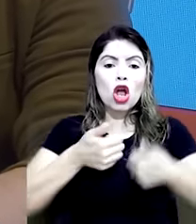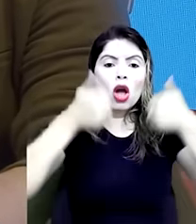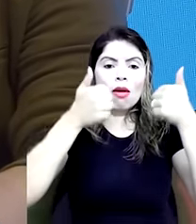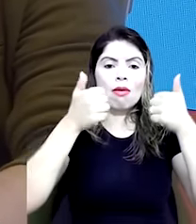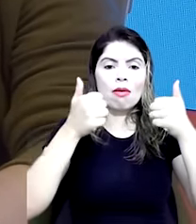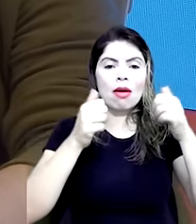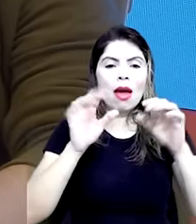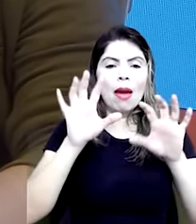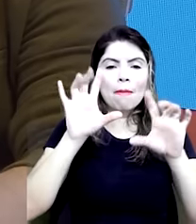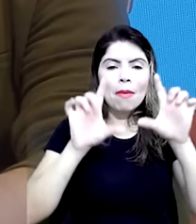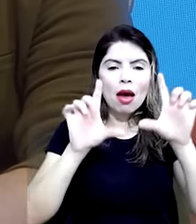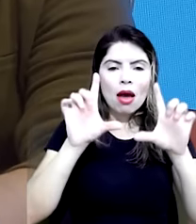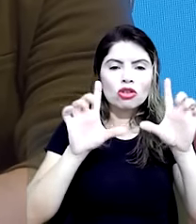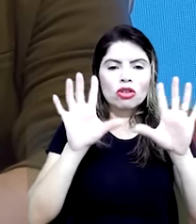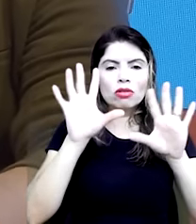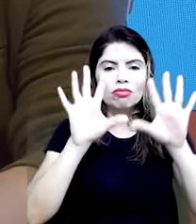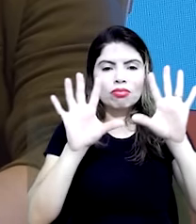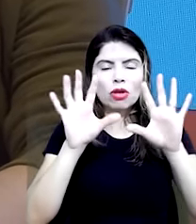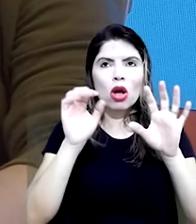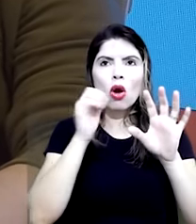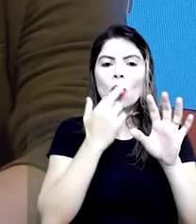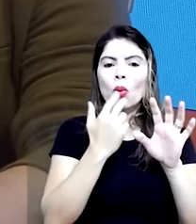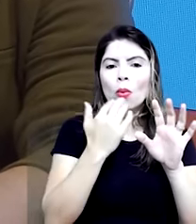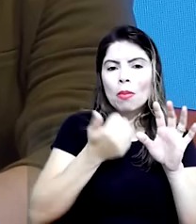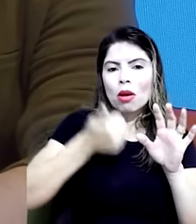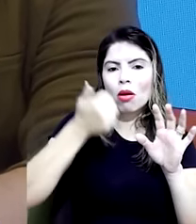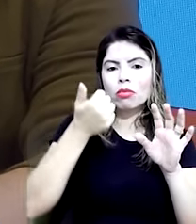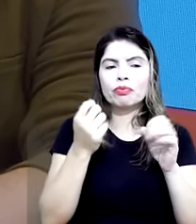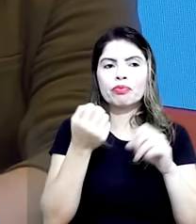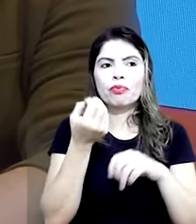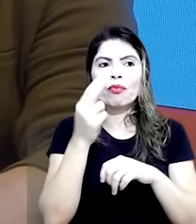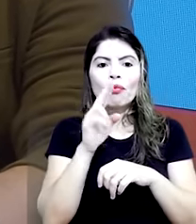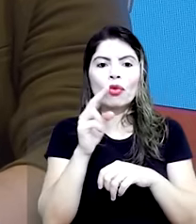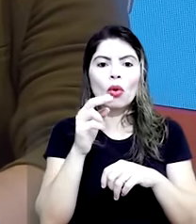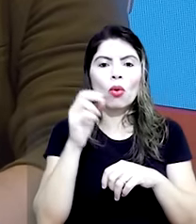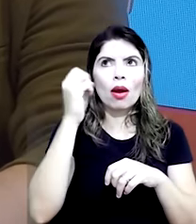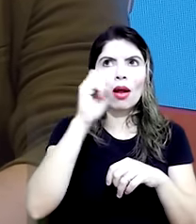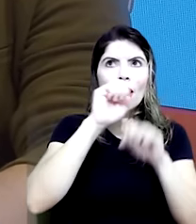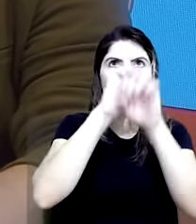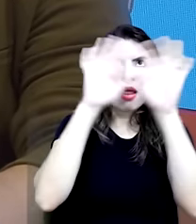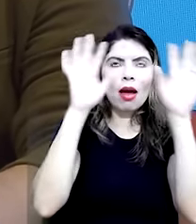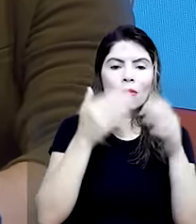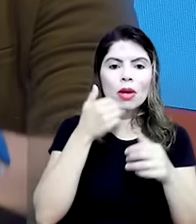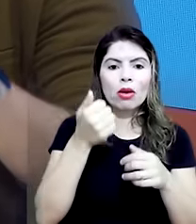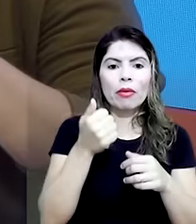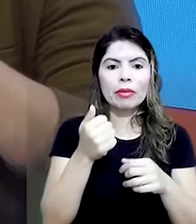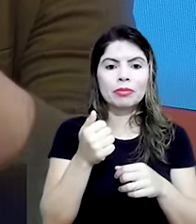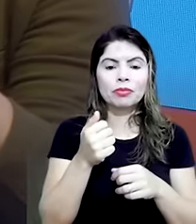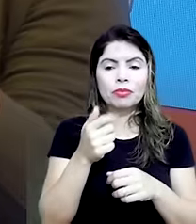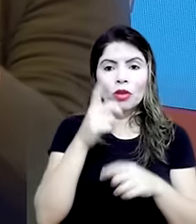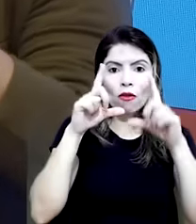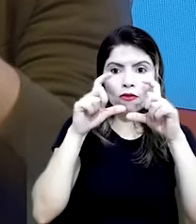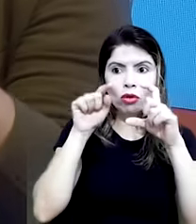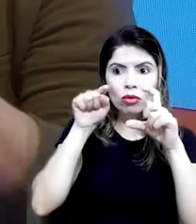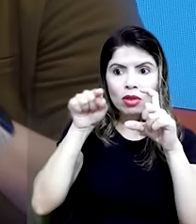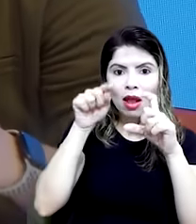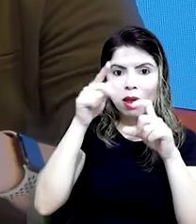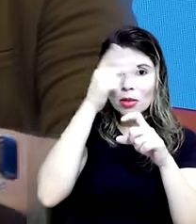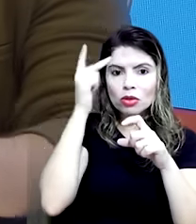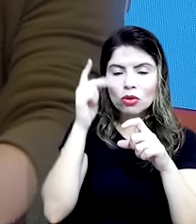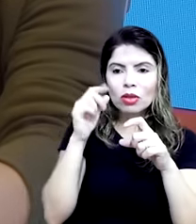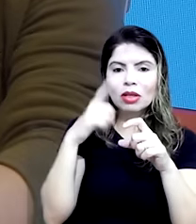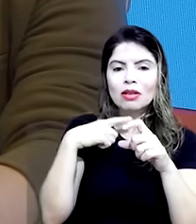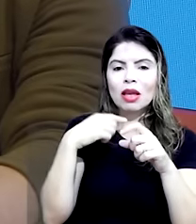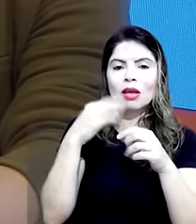uma cor melhor ele vai deixar uma imagem com claridade melhor se você tá tirando foto de uma pessoa ele já vai dar um um photoshop Zinho de